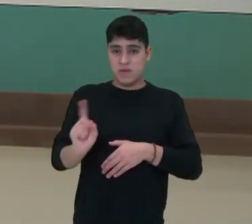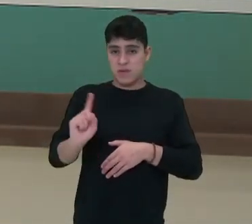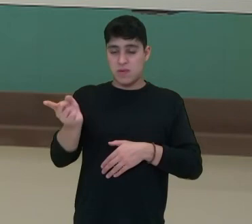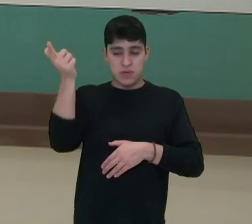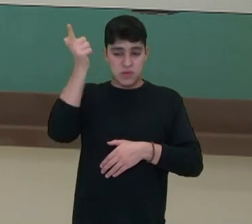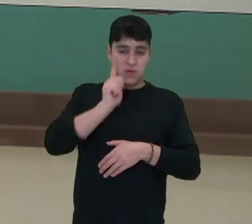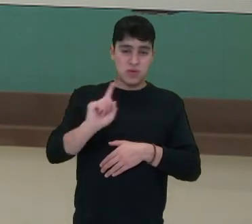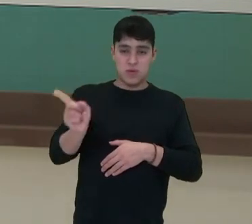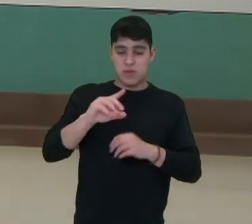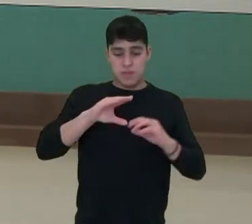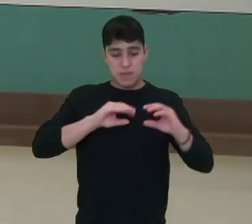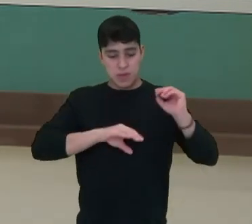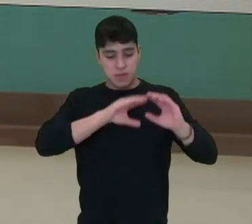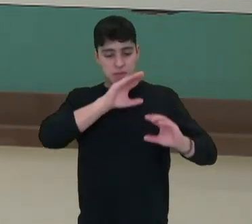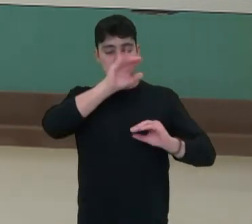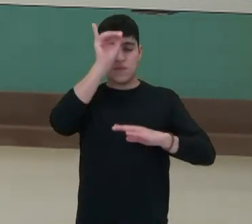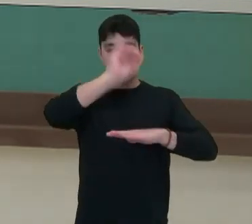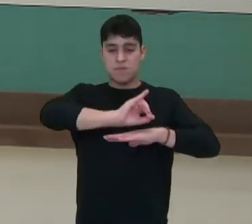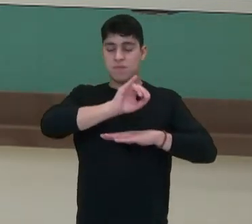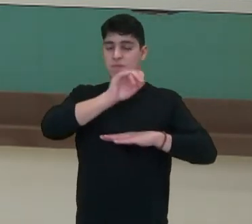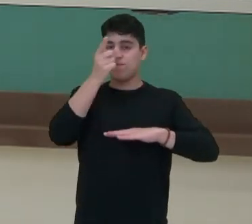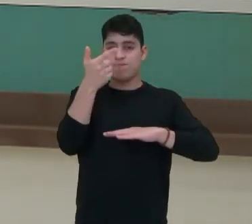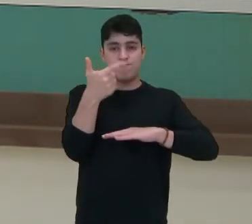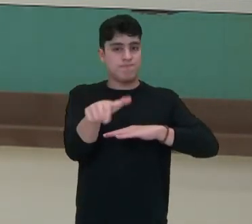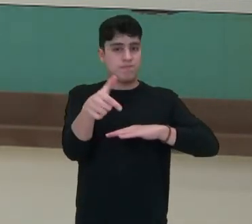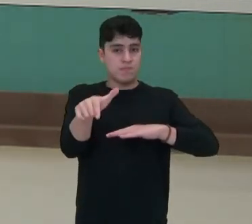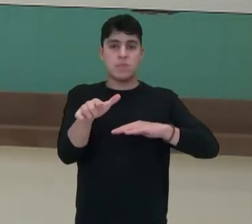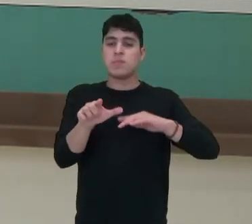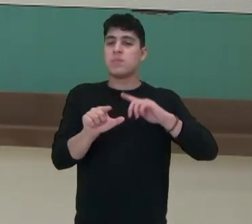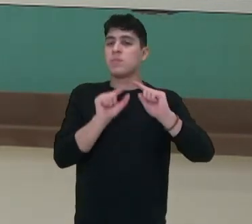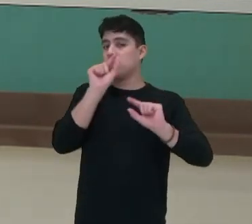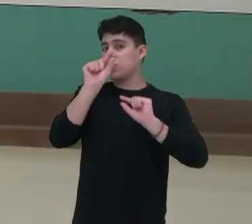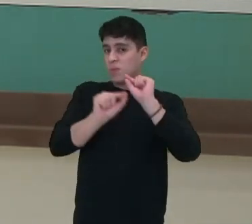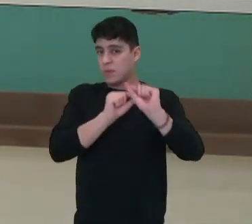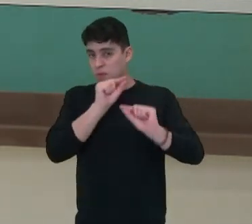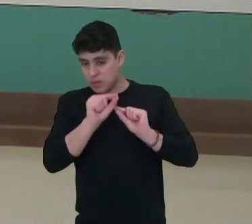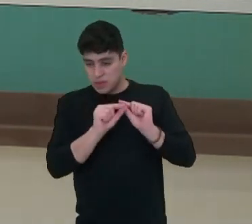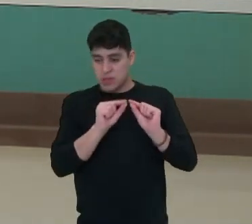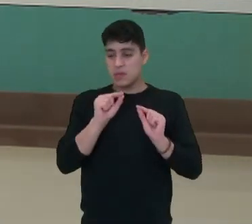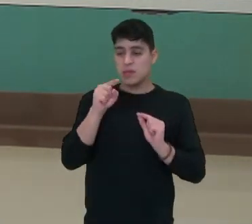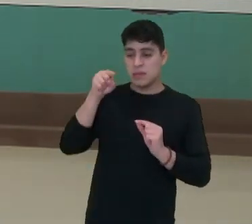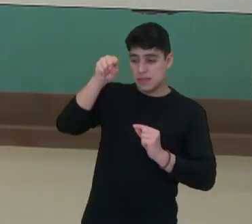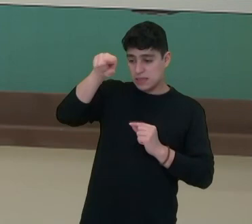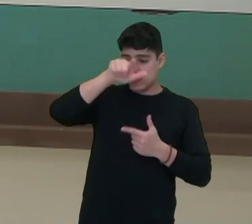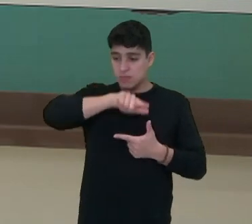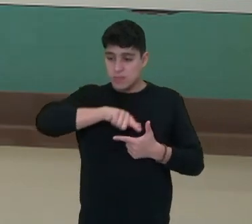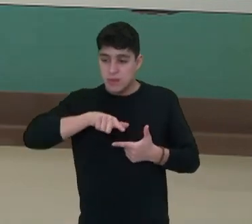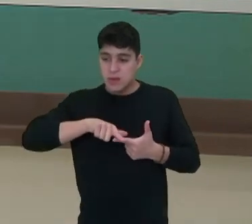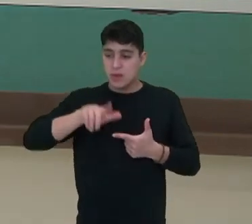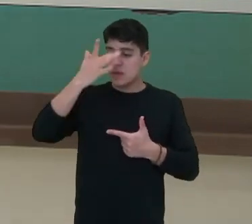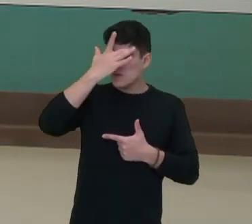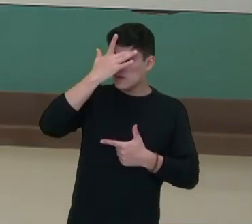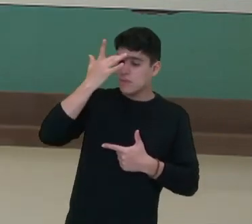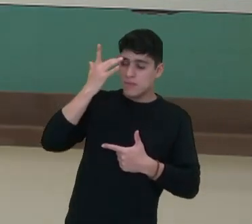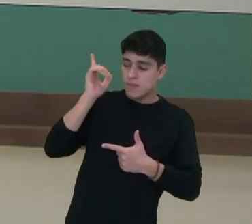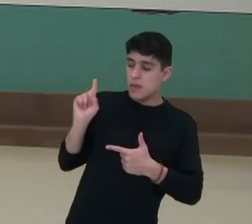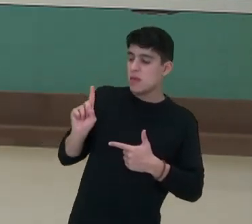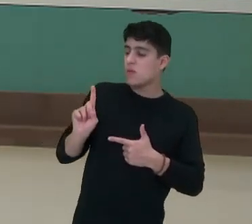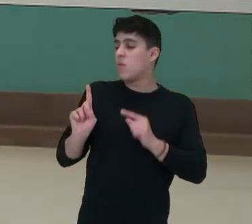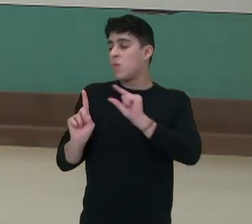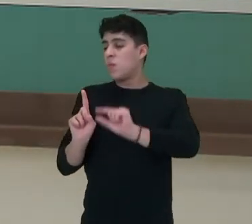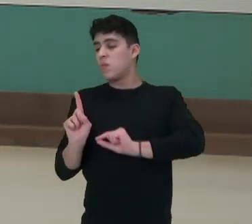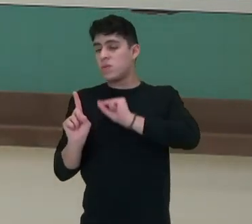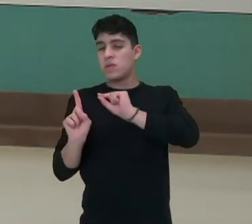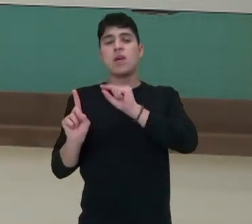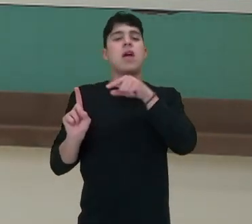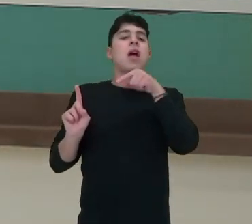ou manipular, segurar objetos. E aí, qual problema essa pessoa pode estar passando? Então,